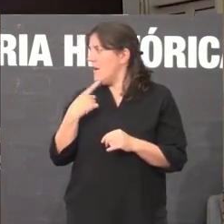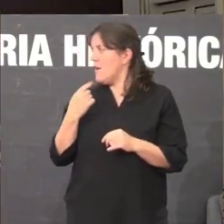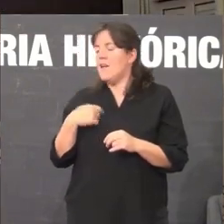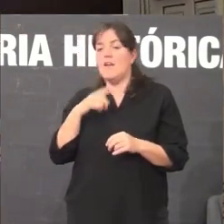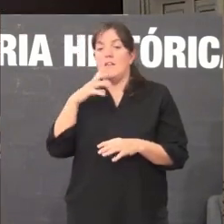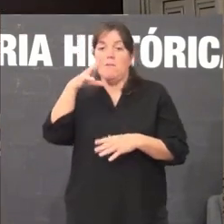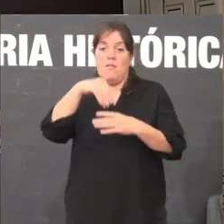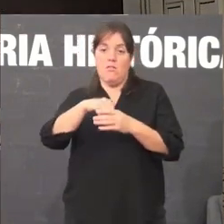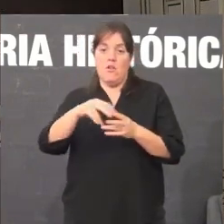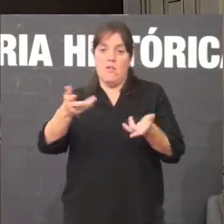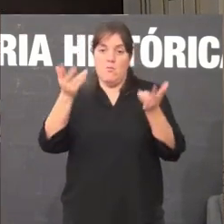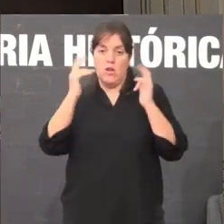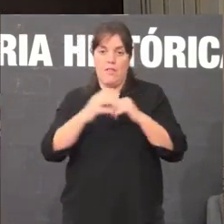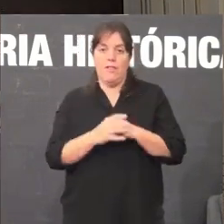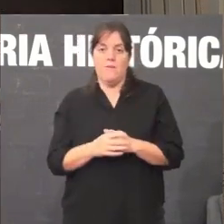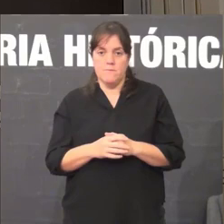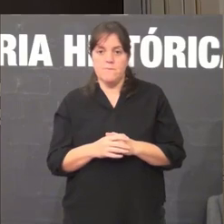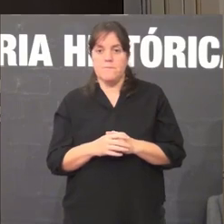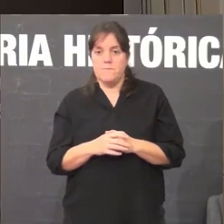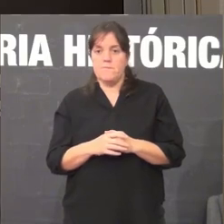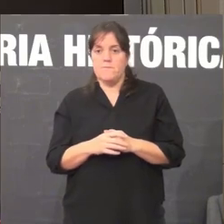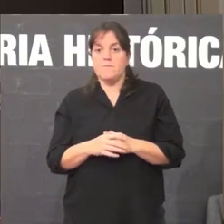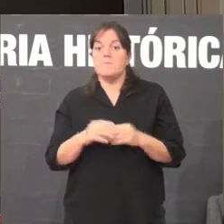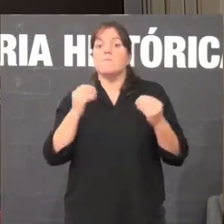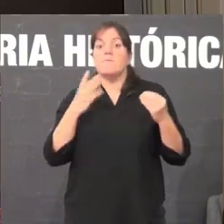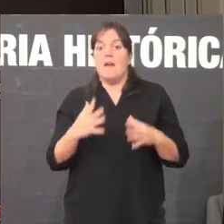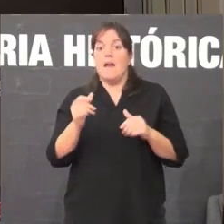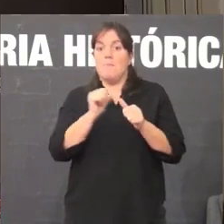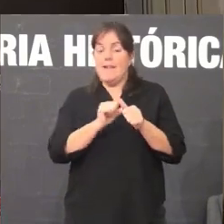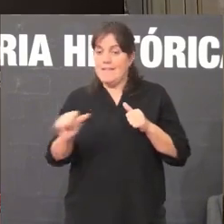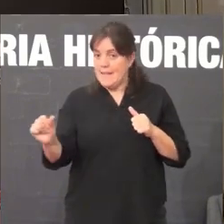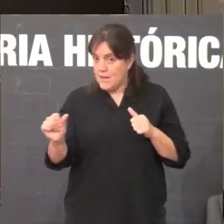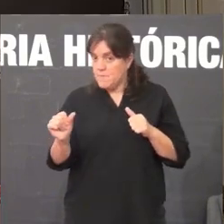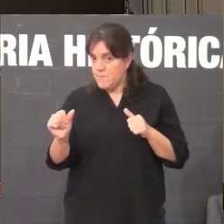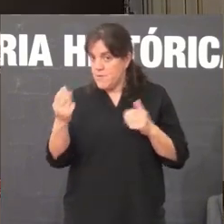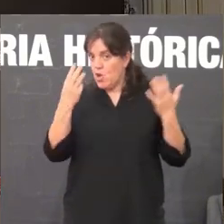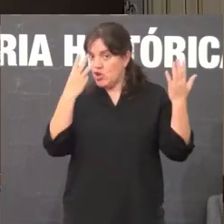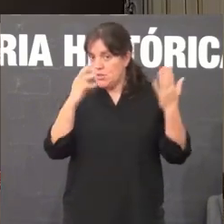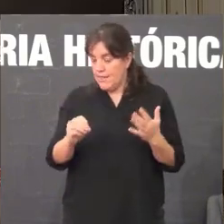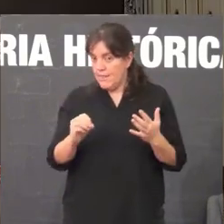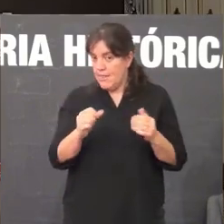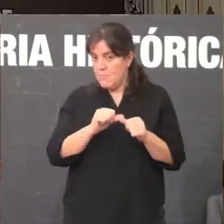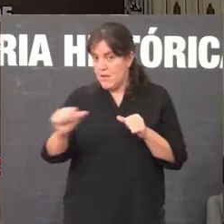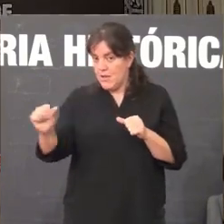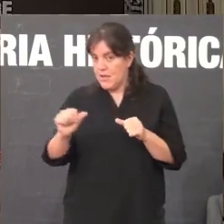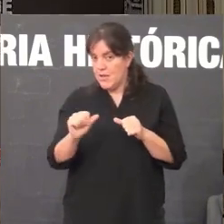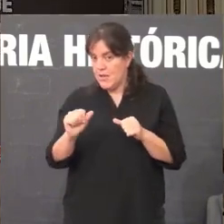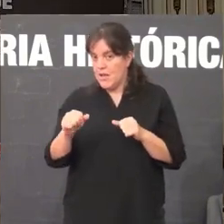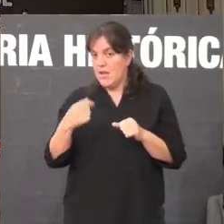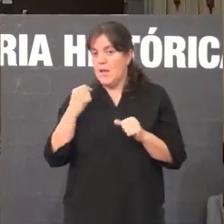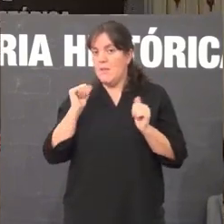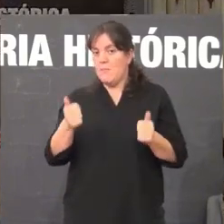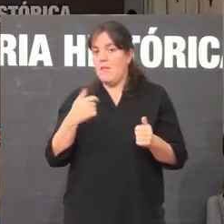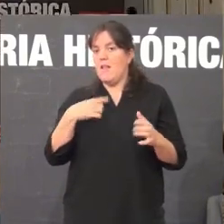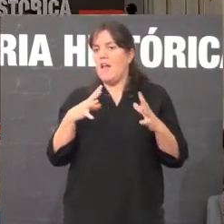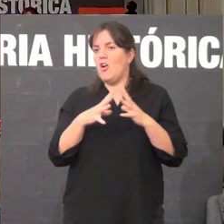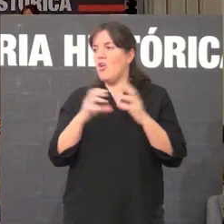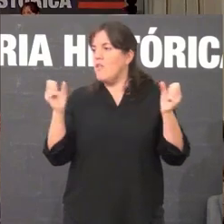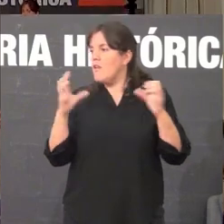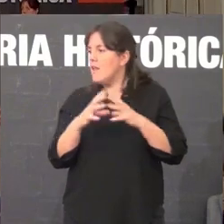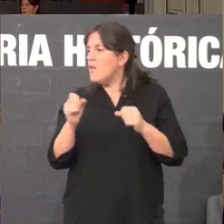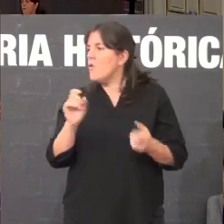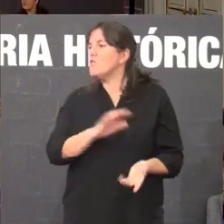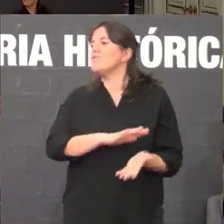democracia. Bom, a partir dos anos 80, este mito da reconciliação quase que se transforma